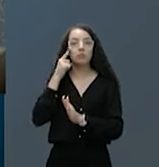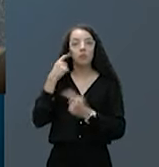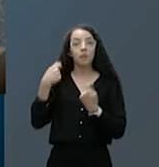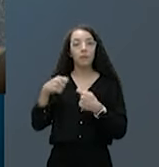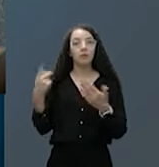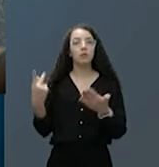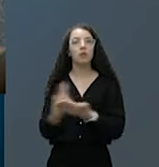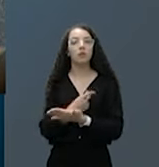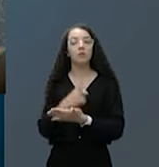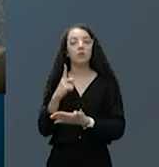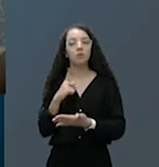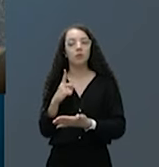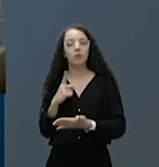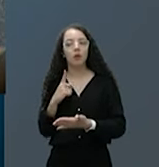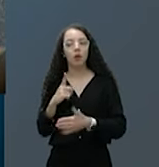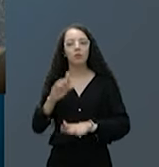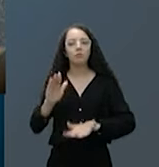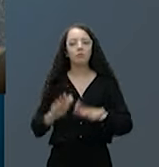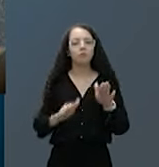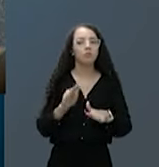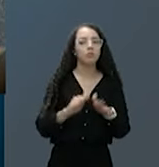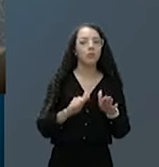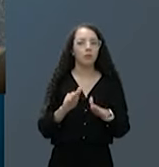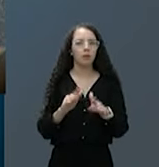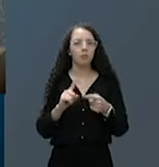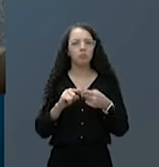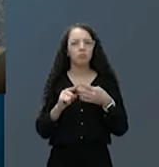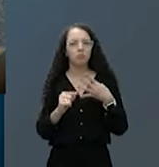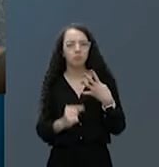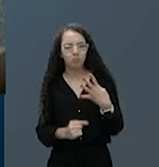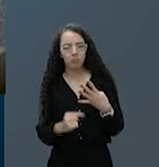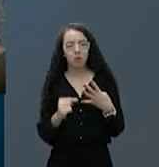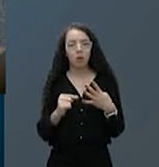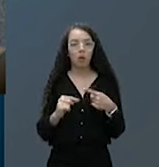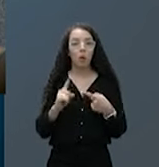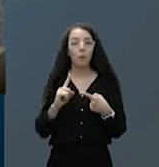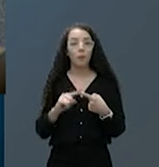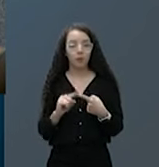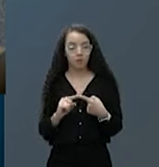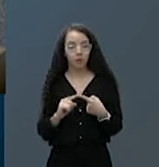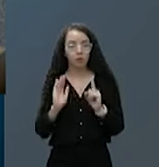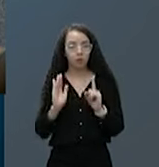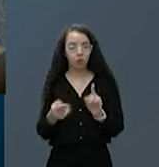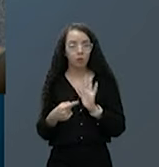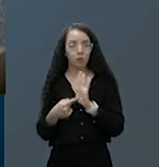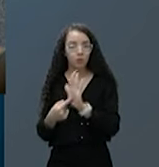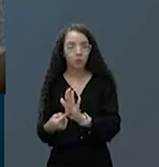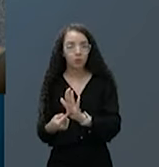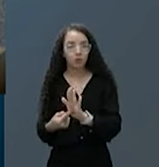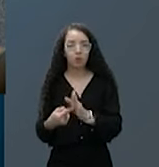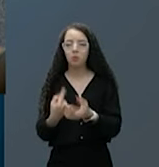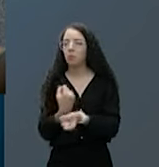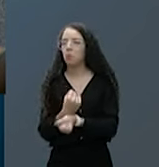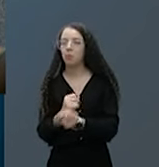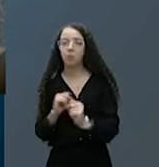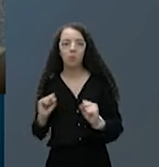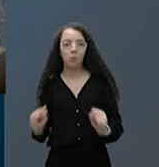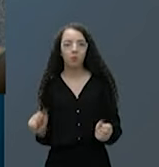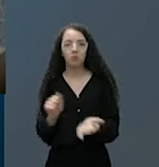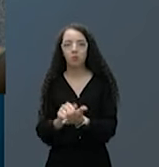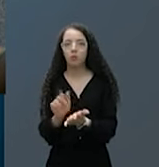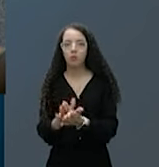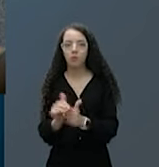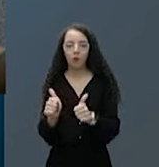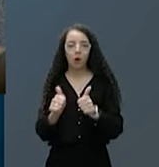temperamentos. E quais são eles? O primeiro ponto, que já foi também bem destacado, é a impossibilidade dessa incidência automática da multa tão